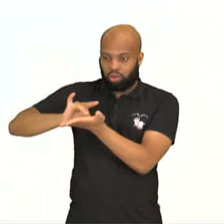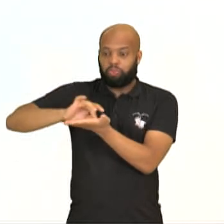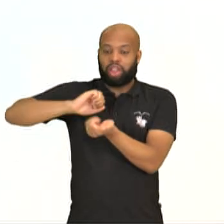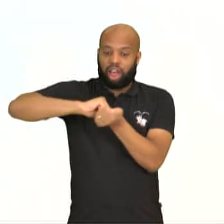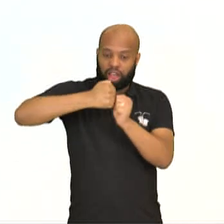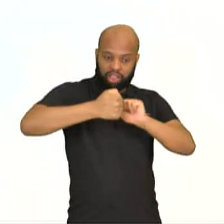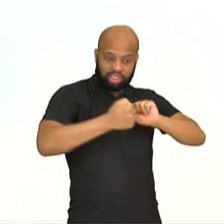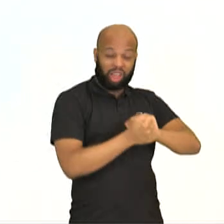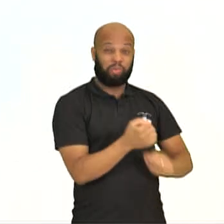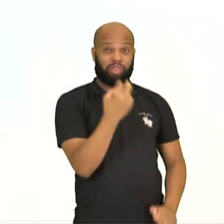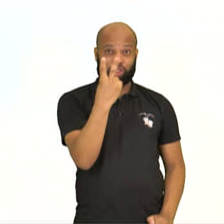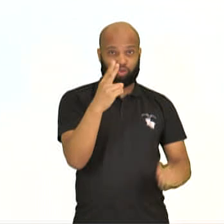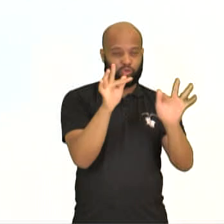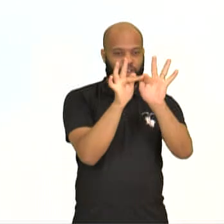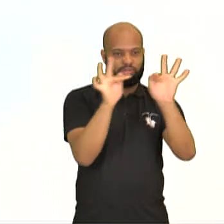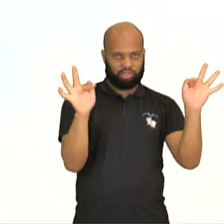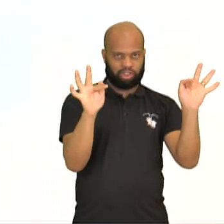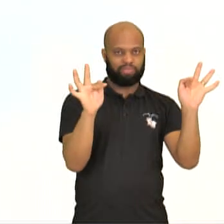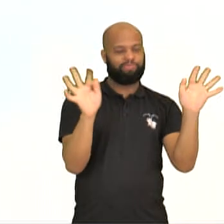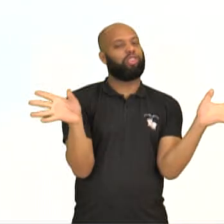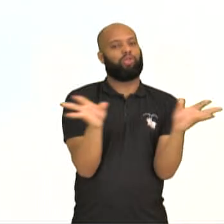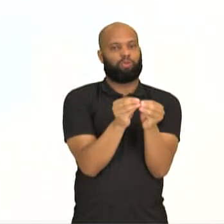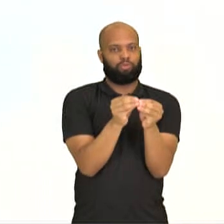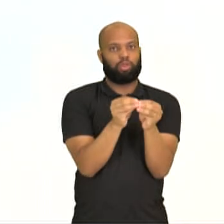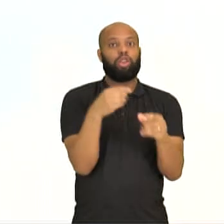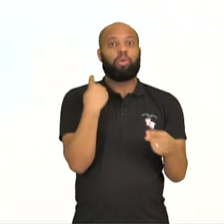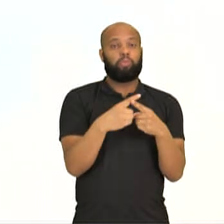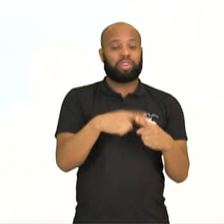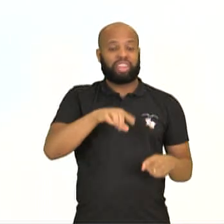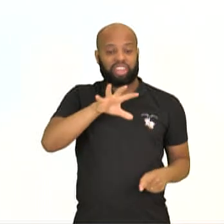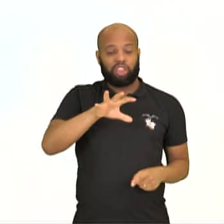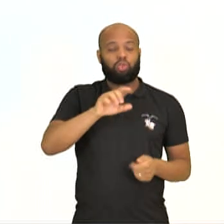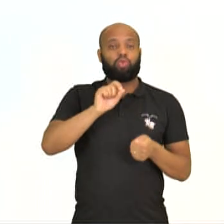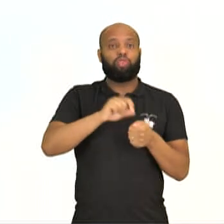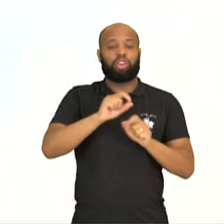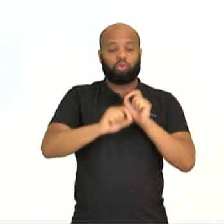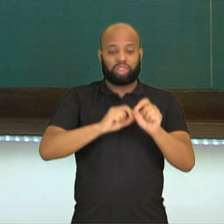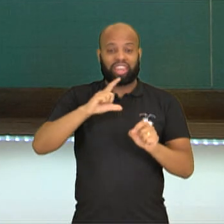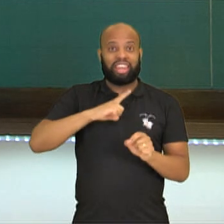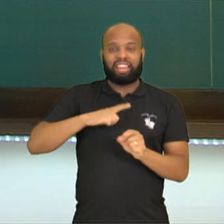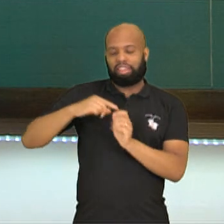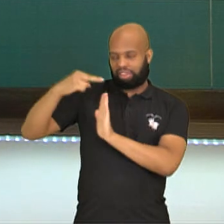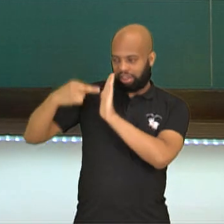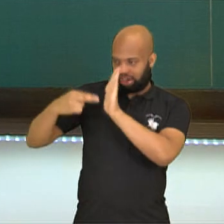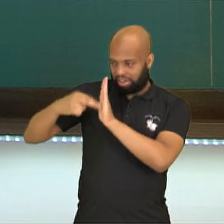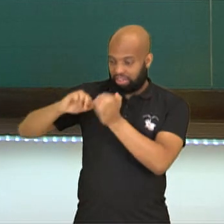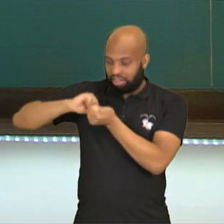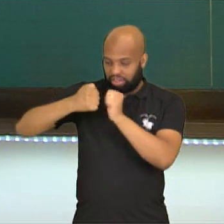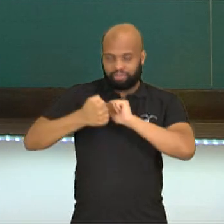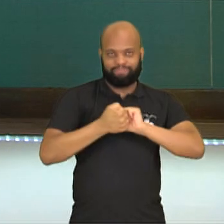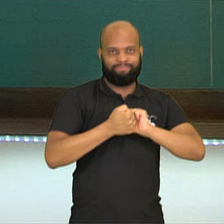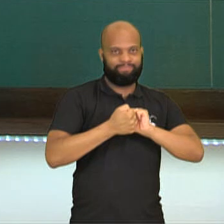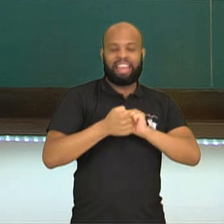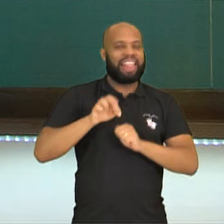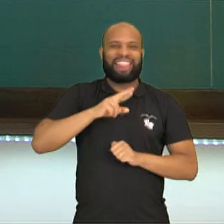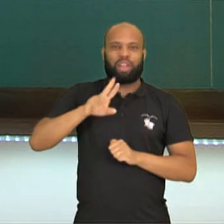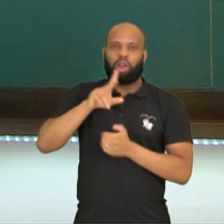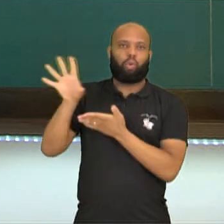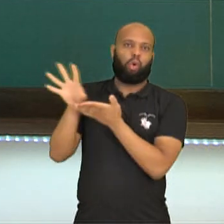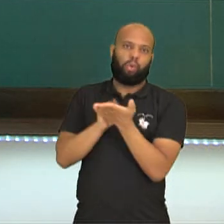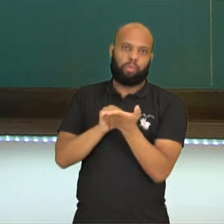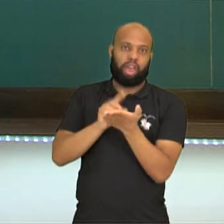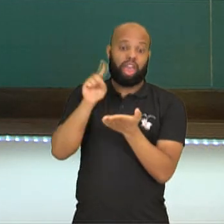2 frases, e não se esquecendo que a paráfrase envolve um processo de adaptação original, né? Observe a